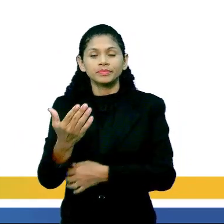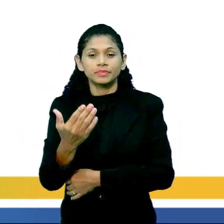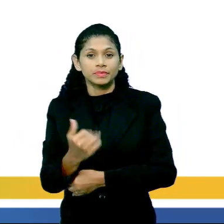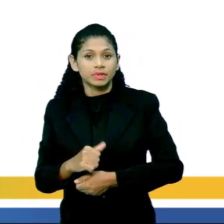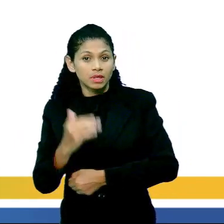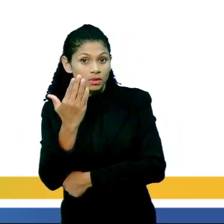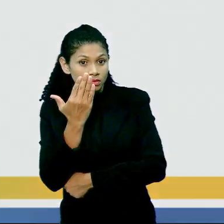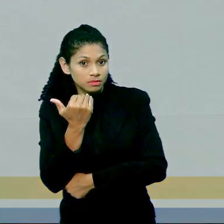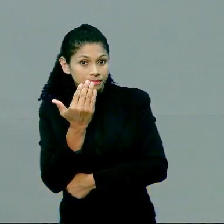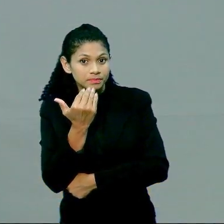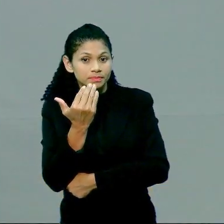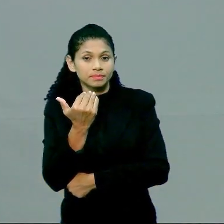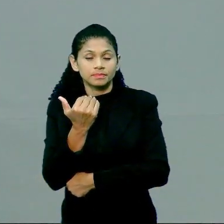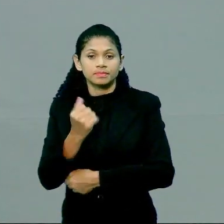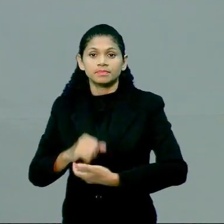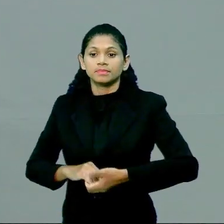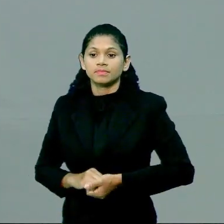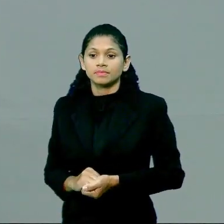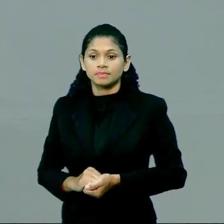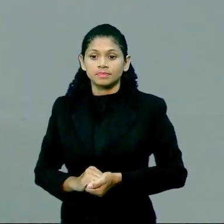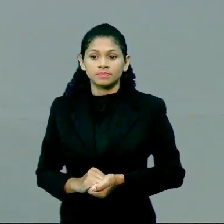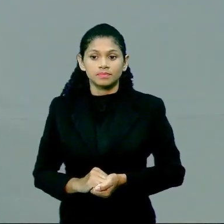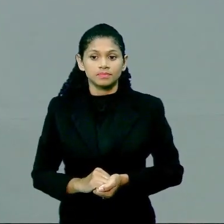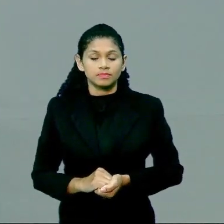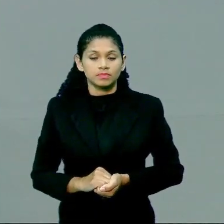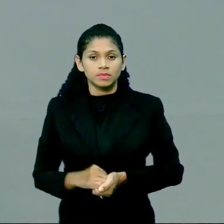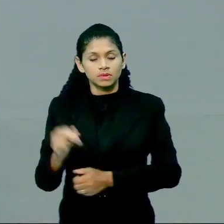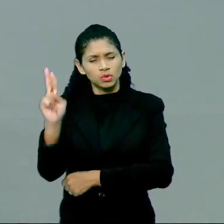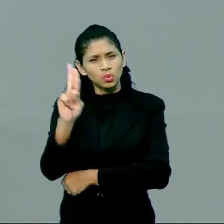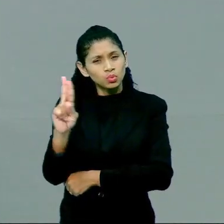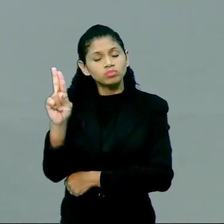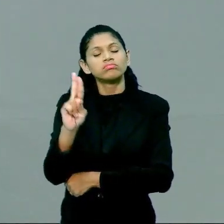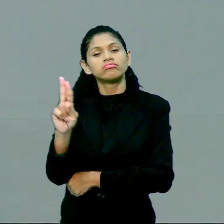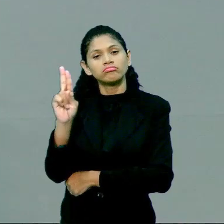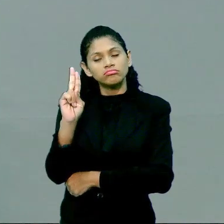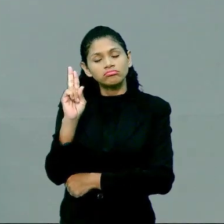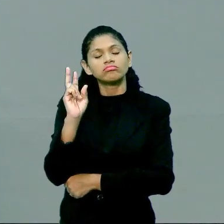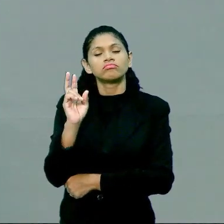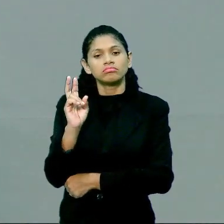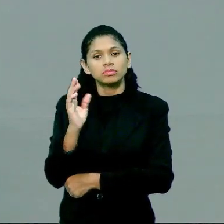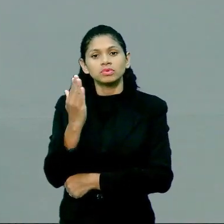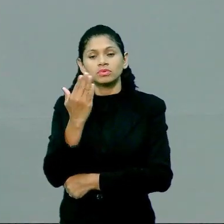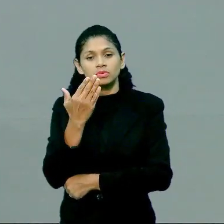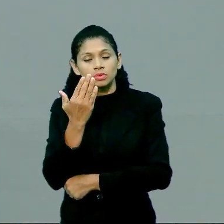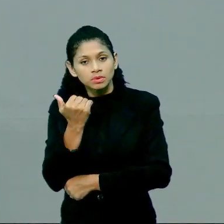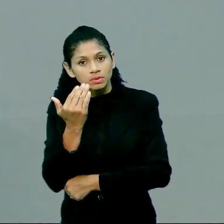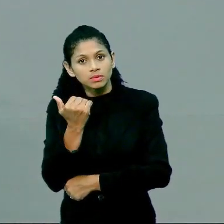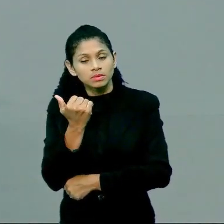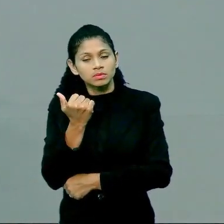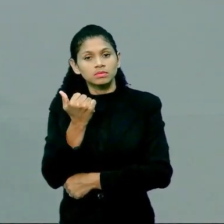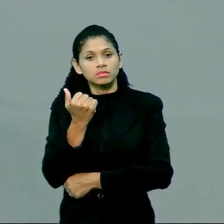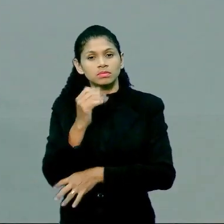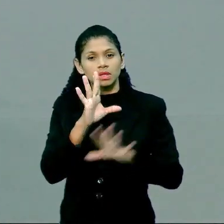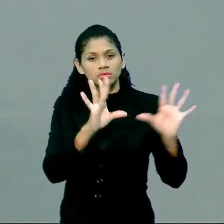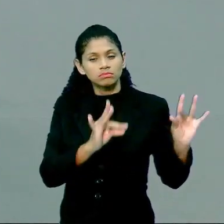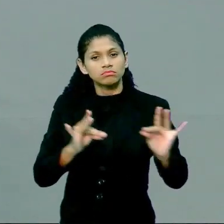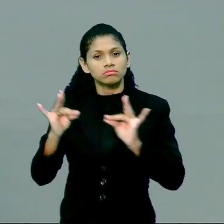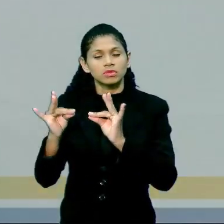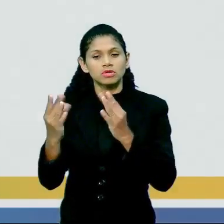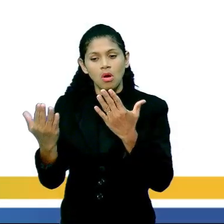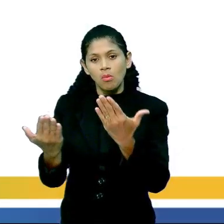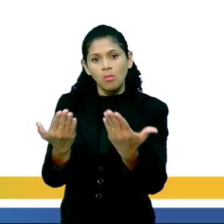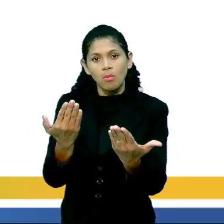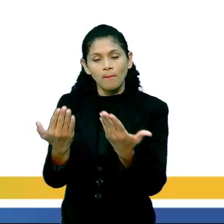de usar os alimentos né para passar o ensinamento ou trazer uma uma